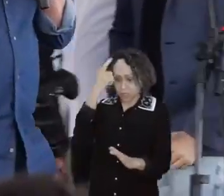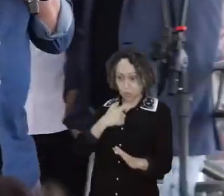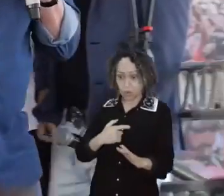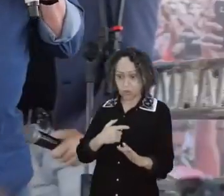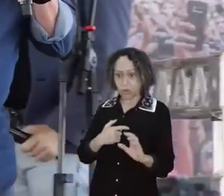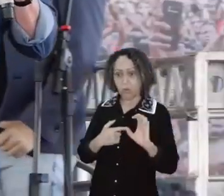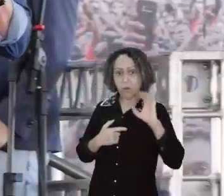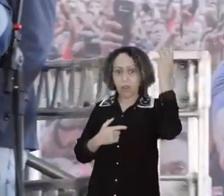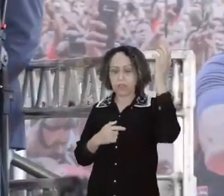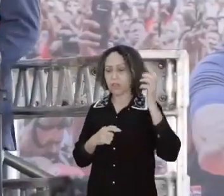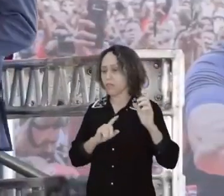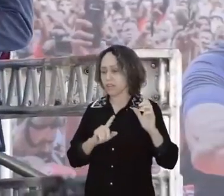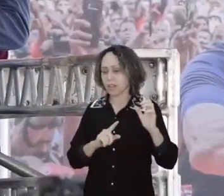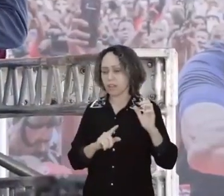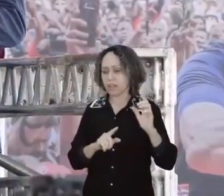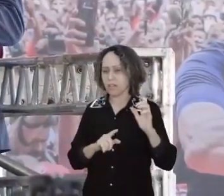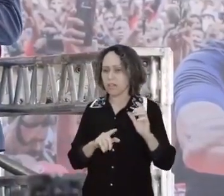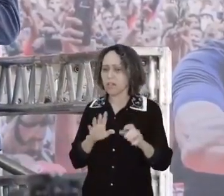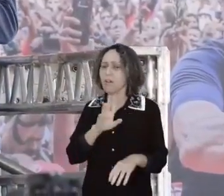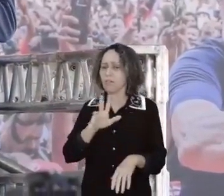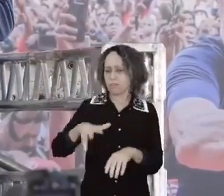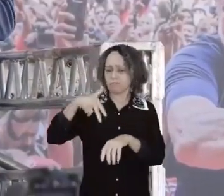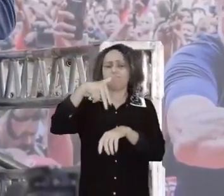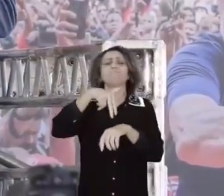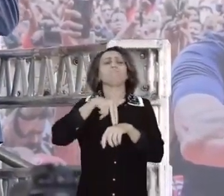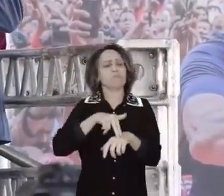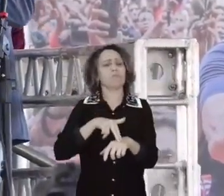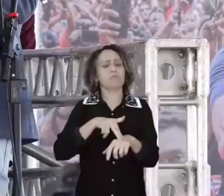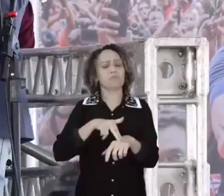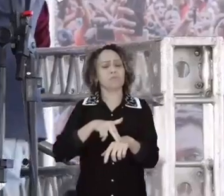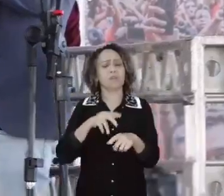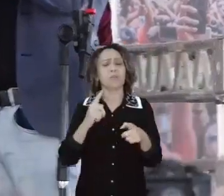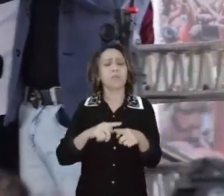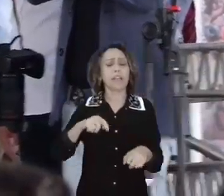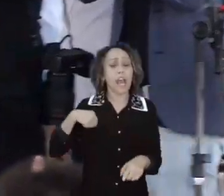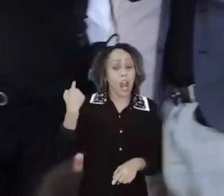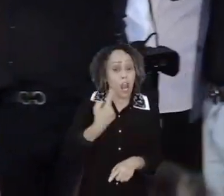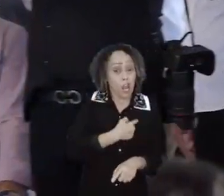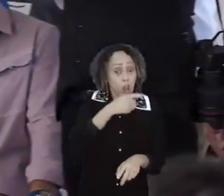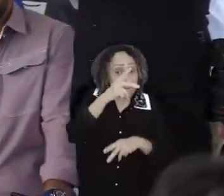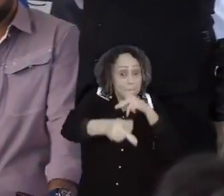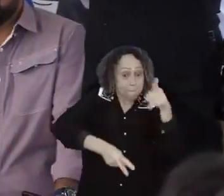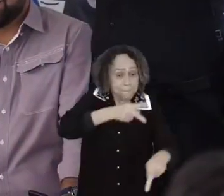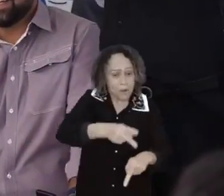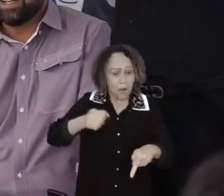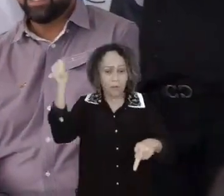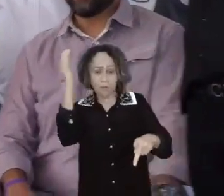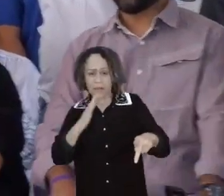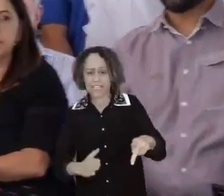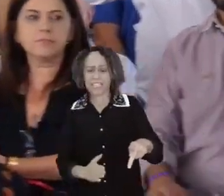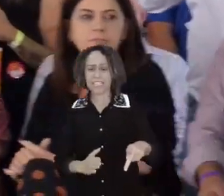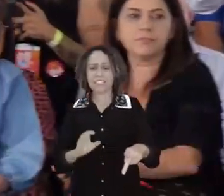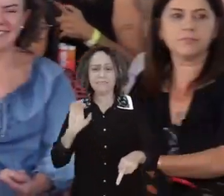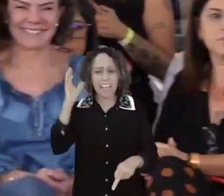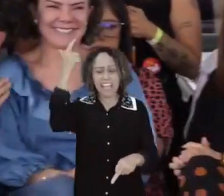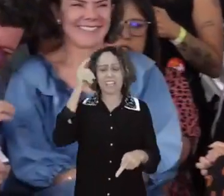resolver isso é uma coisa chamada povo brasileiro. E dentro do povo brasileiro, o povo de